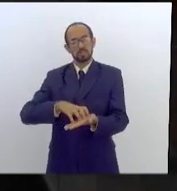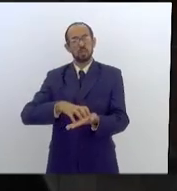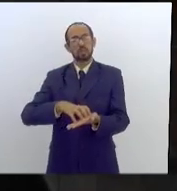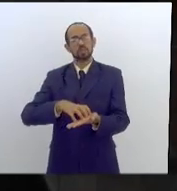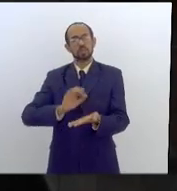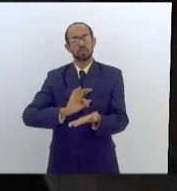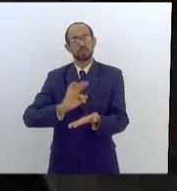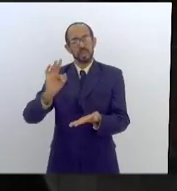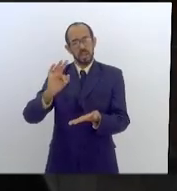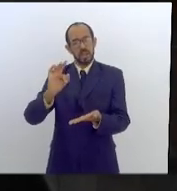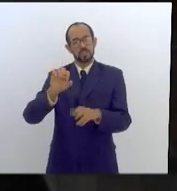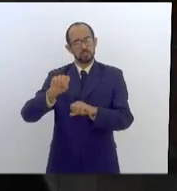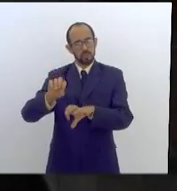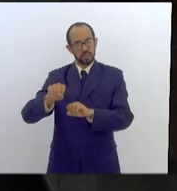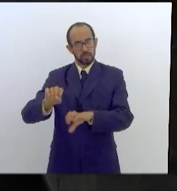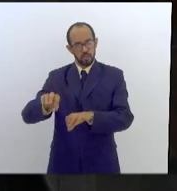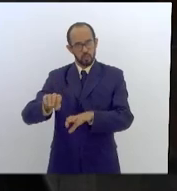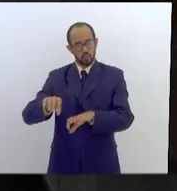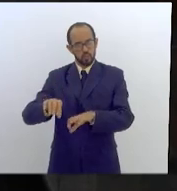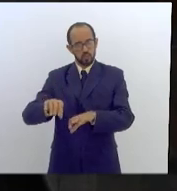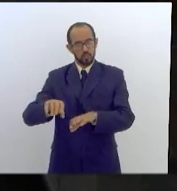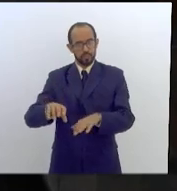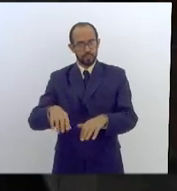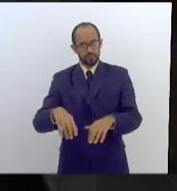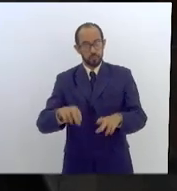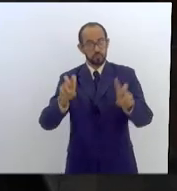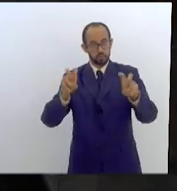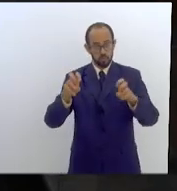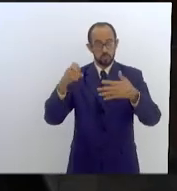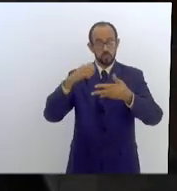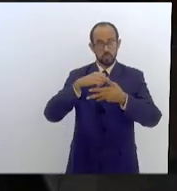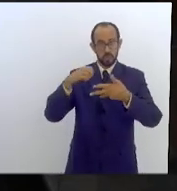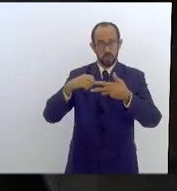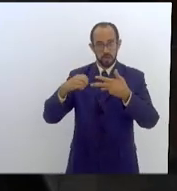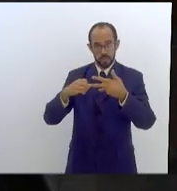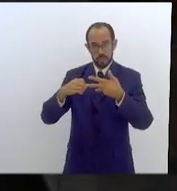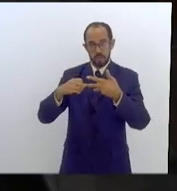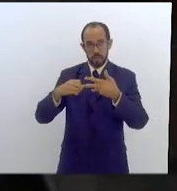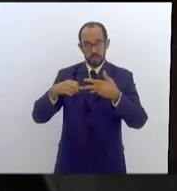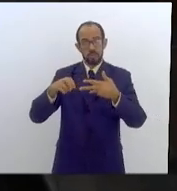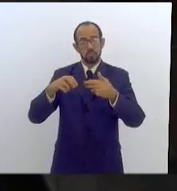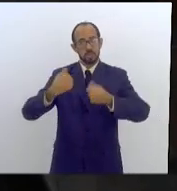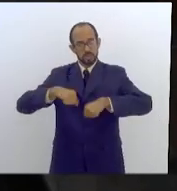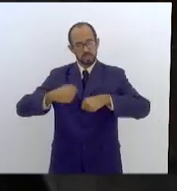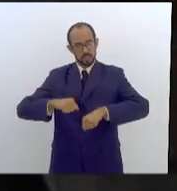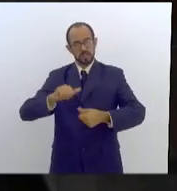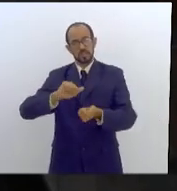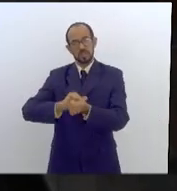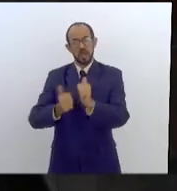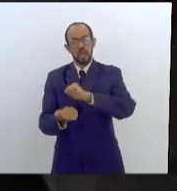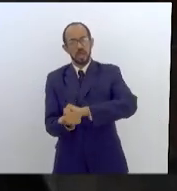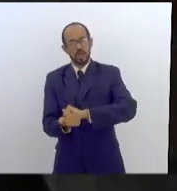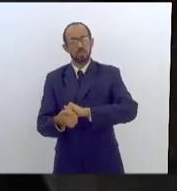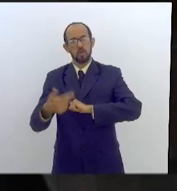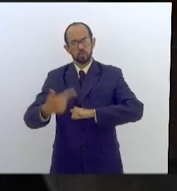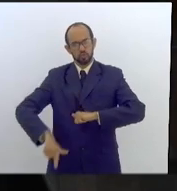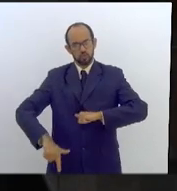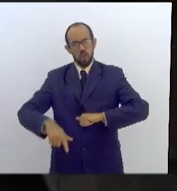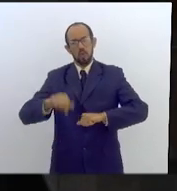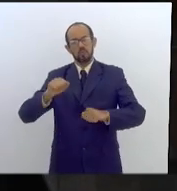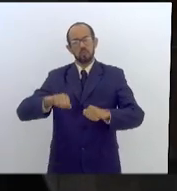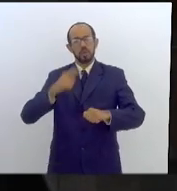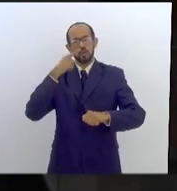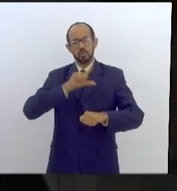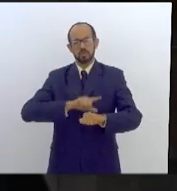maneira precisa restabelecer esse diálogo E além disso em relação ao Enem vai ter que ser repensado seu prestígio no cenário da educação